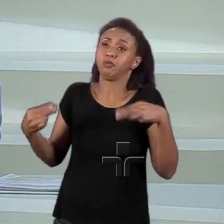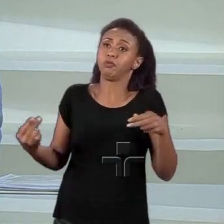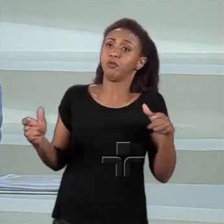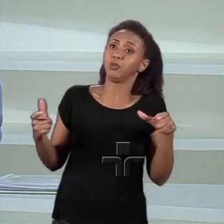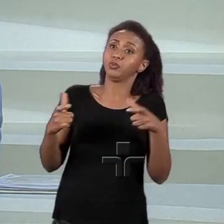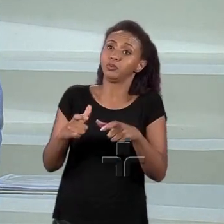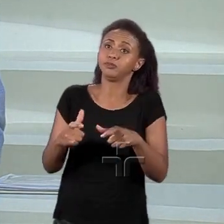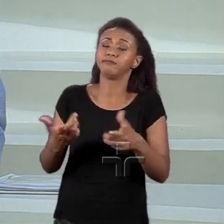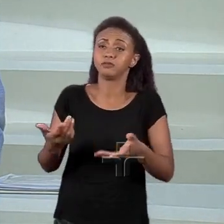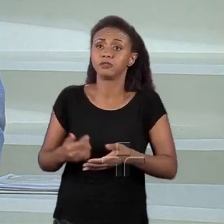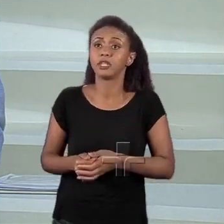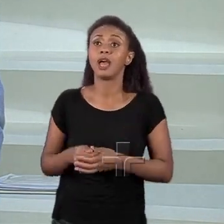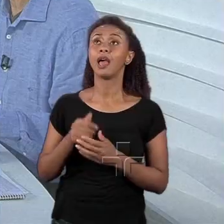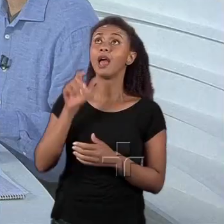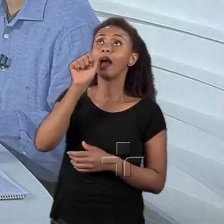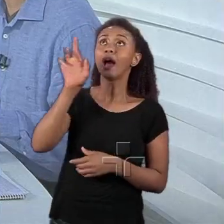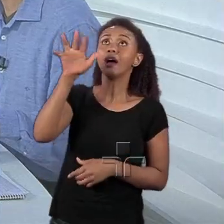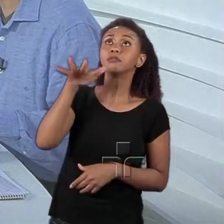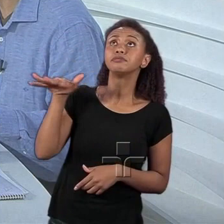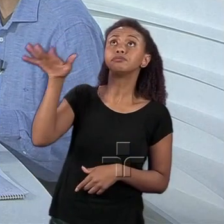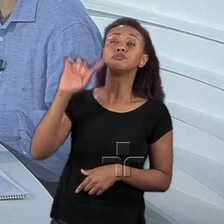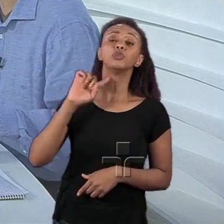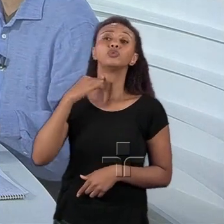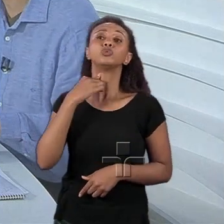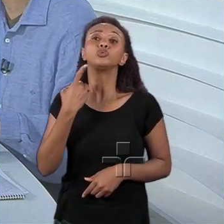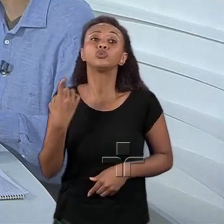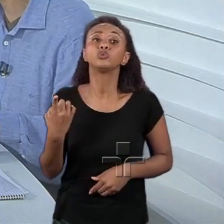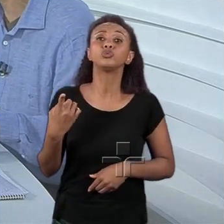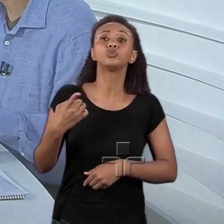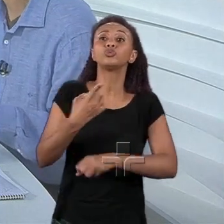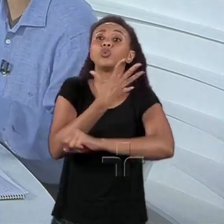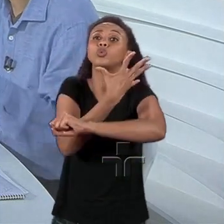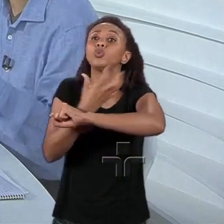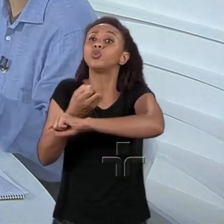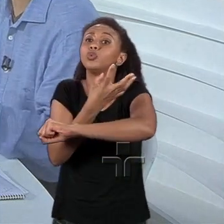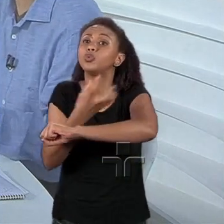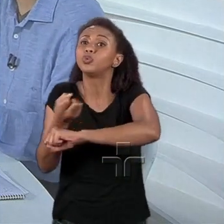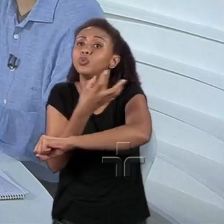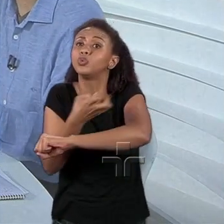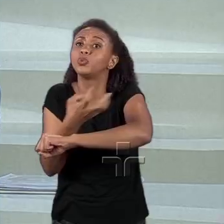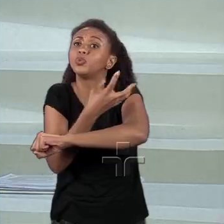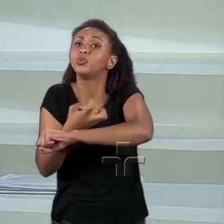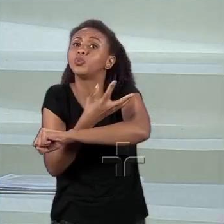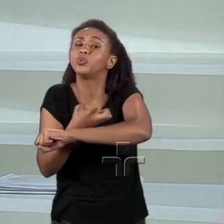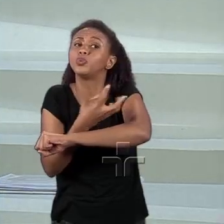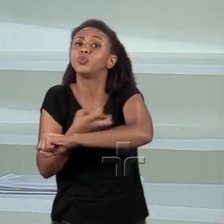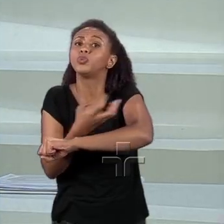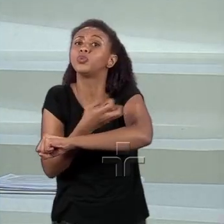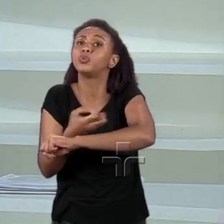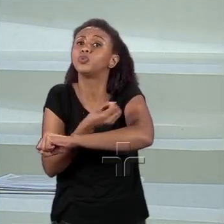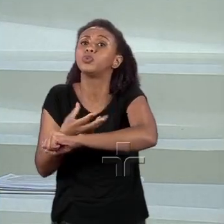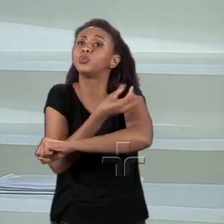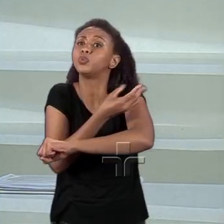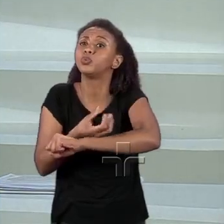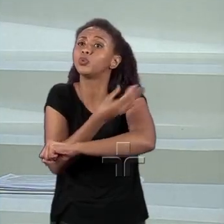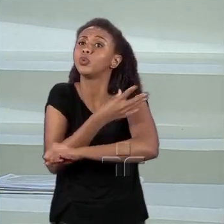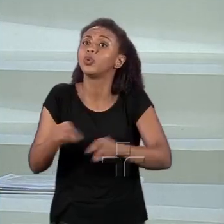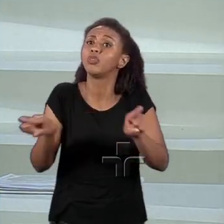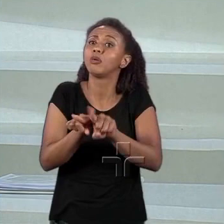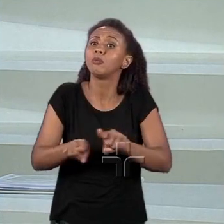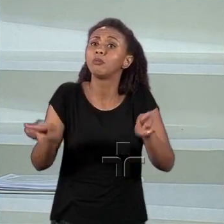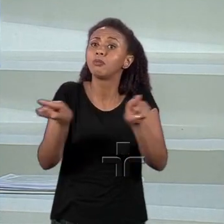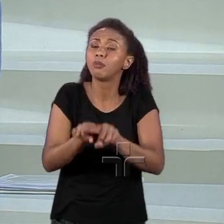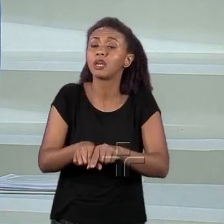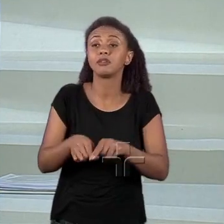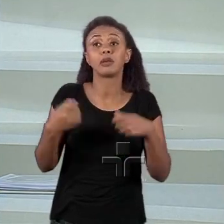30 segundos. A poluição do ar das cidades. A questão da alimentação, que produz câncer. Então, é a promoção da saúde. Mas eu tenho que gastar